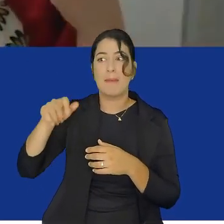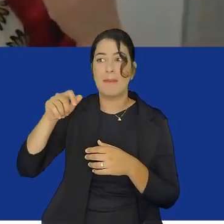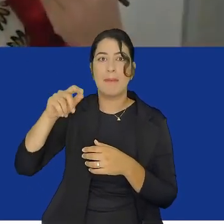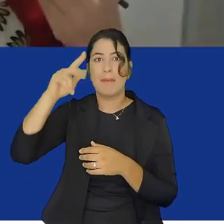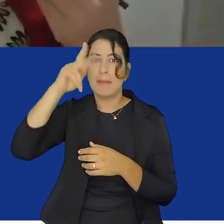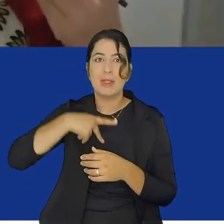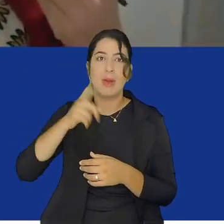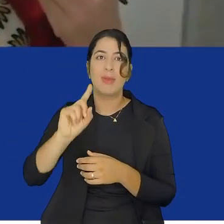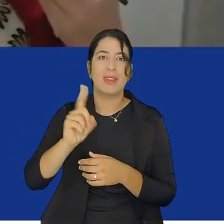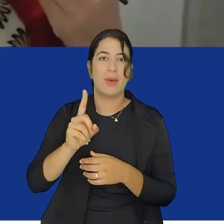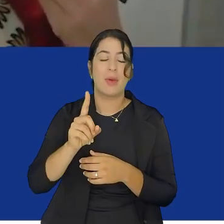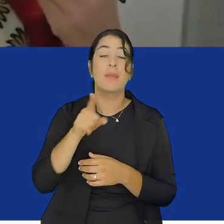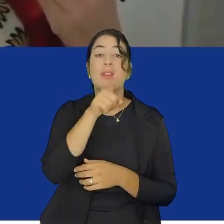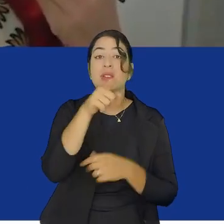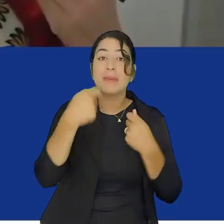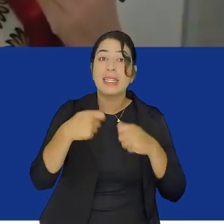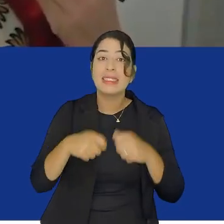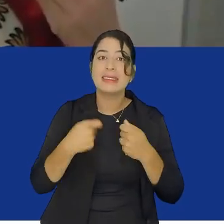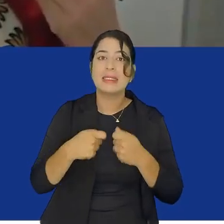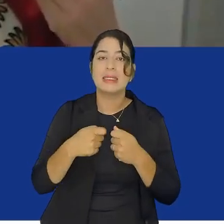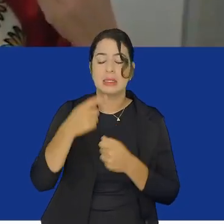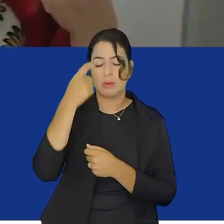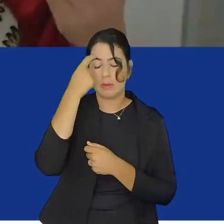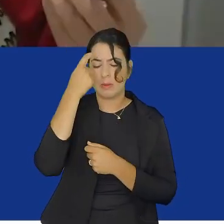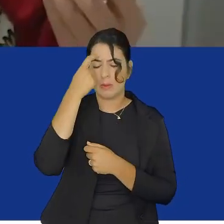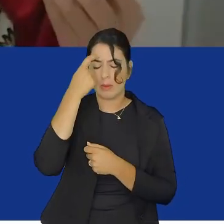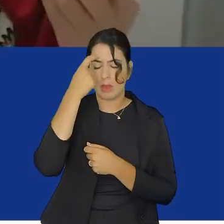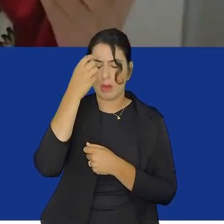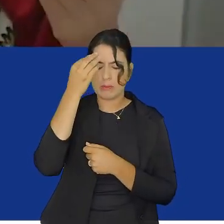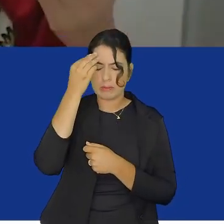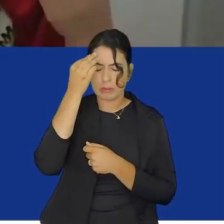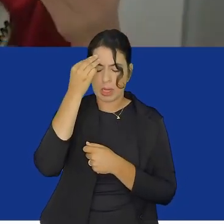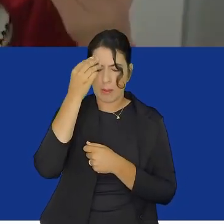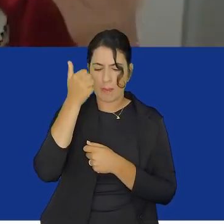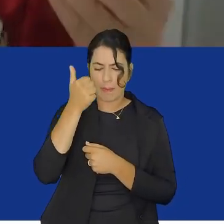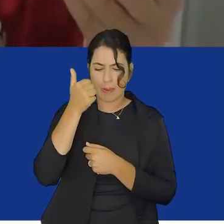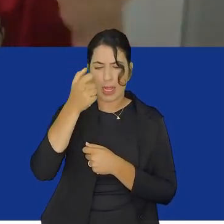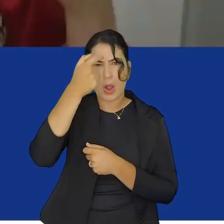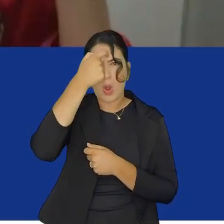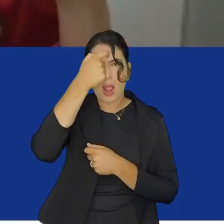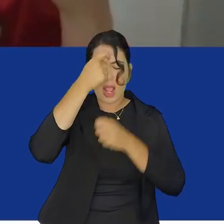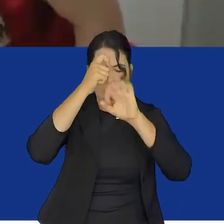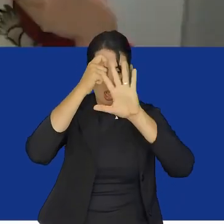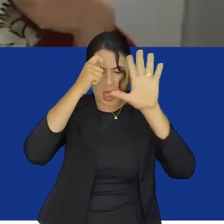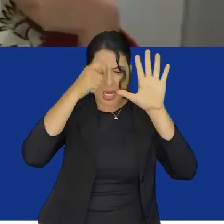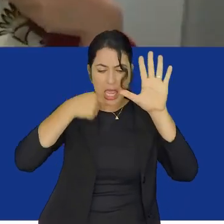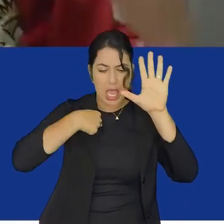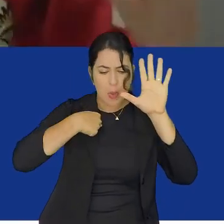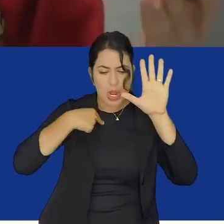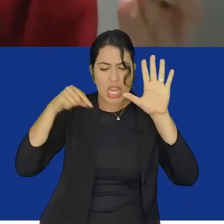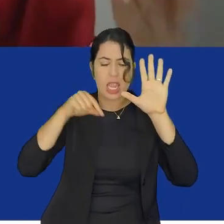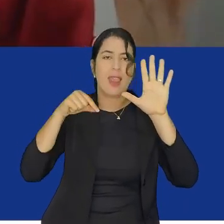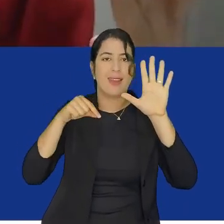se conhecer, para que você tenha muita consciência do que você... Então, você ter consciência, clareza, quem eu